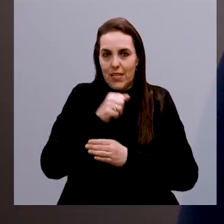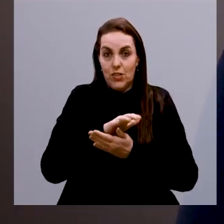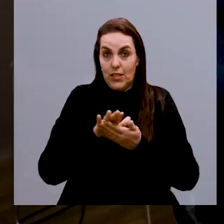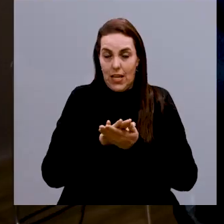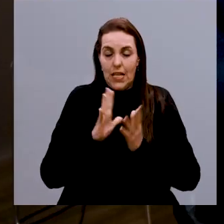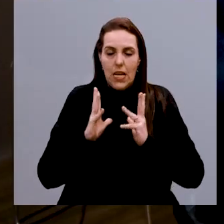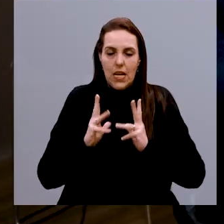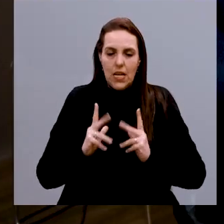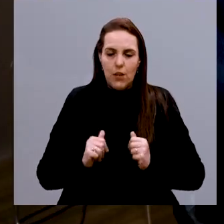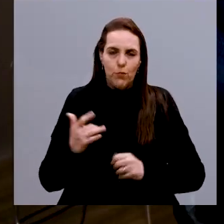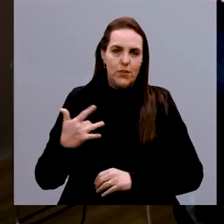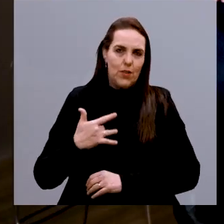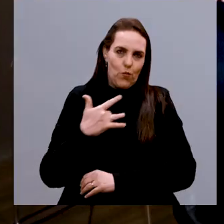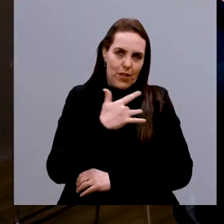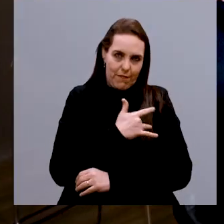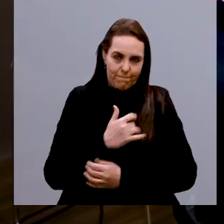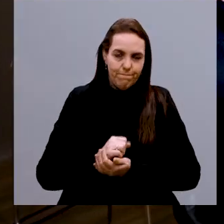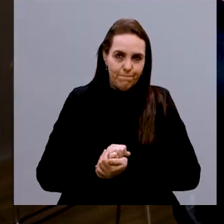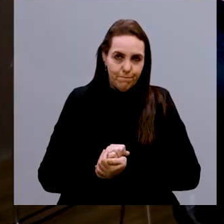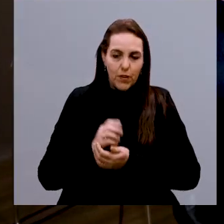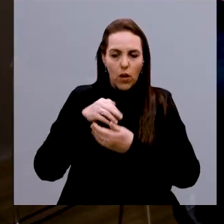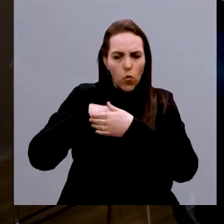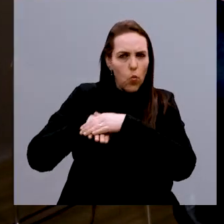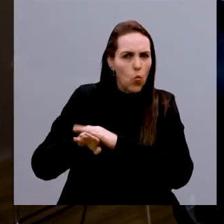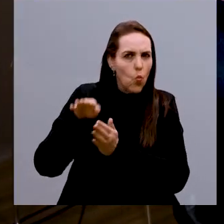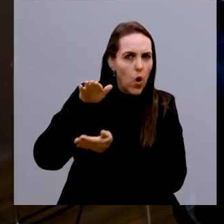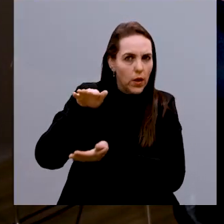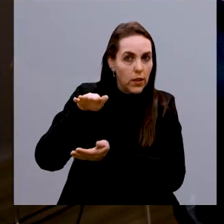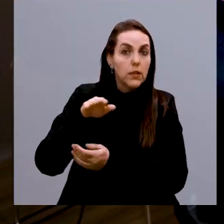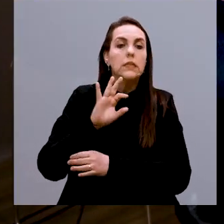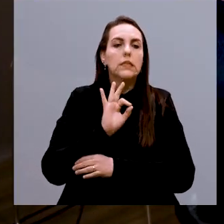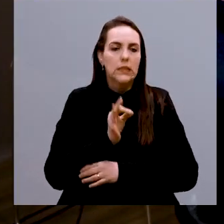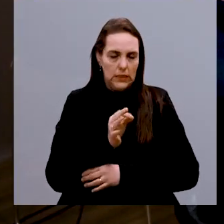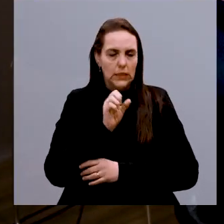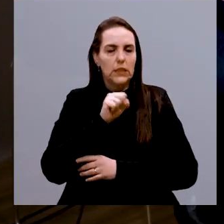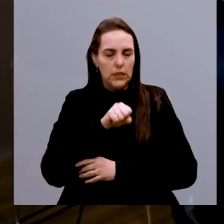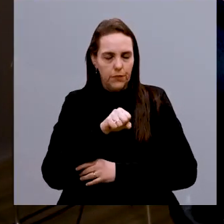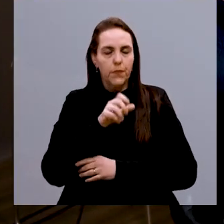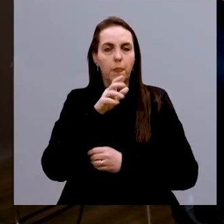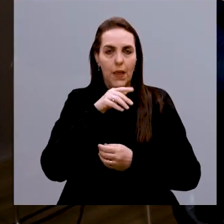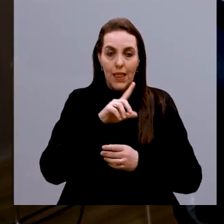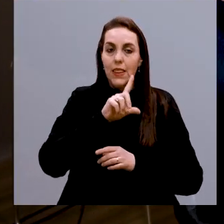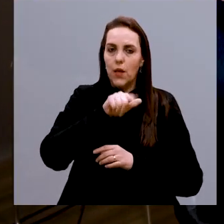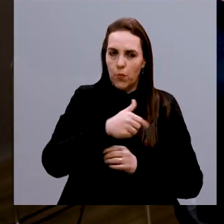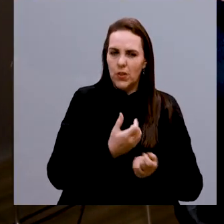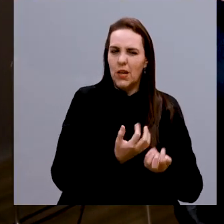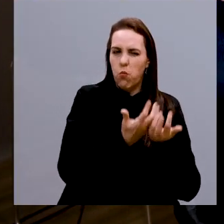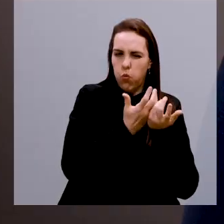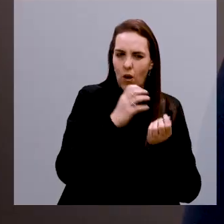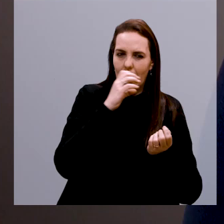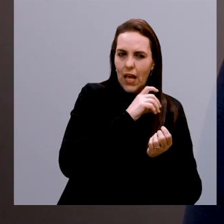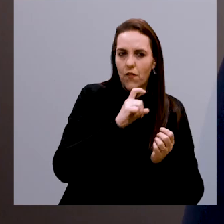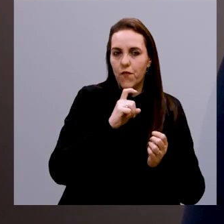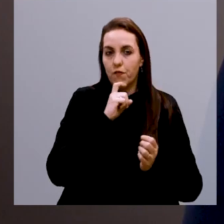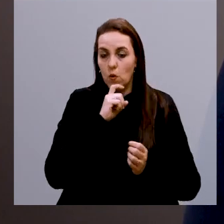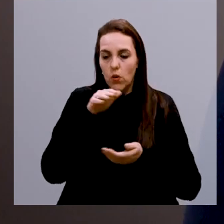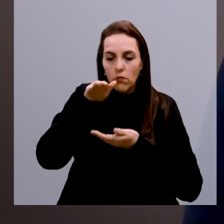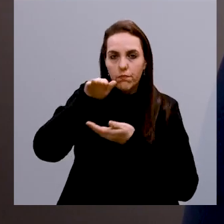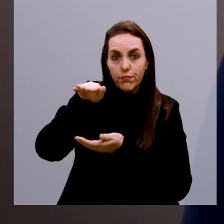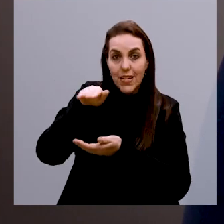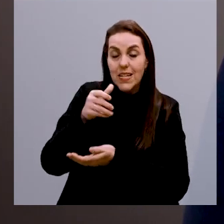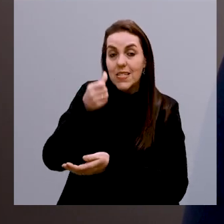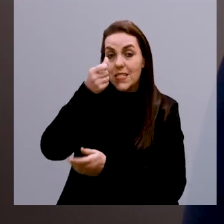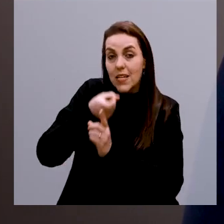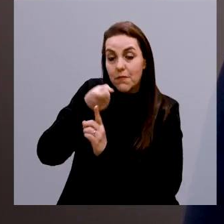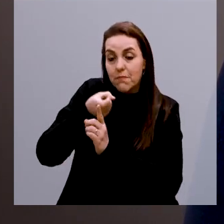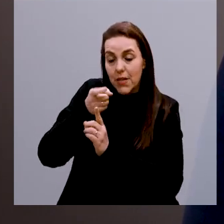leite, que é um leite limpo e saudável. E vocês armazenam? Sim, a gente faz armazenamento depois da pasteurização. Esse leite ele pode ficar até 6